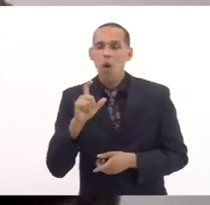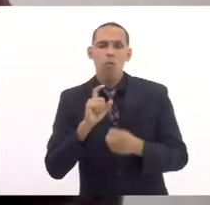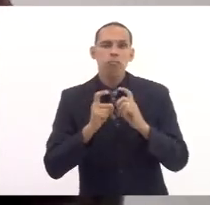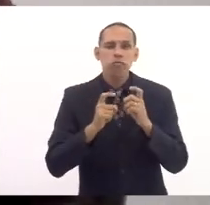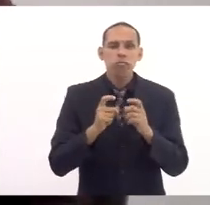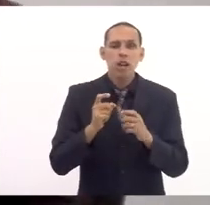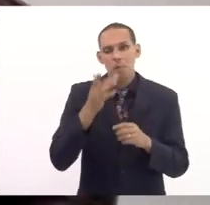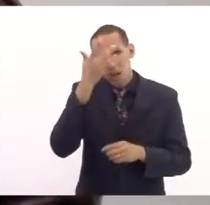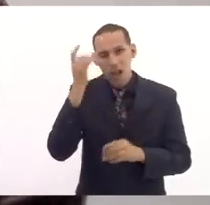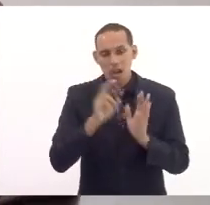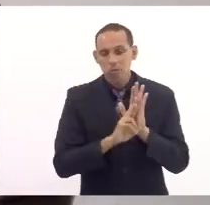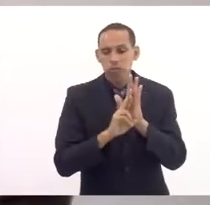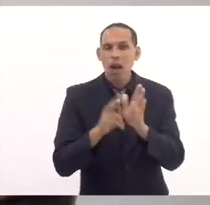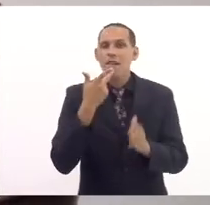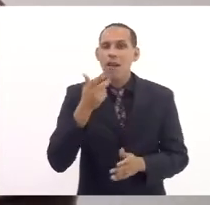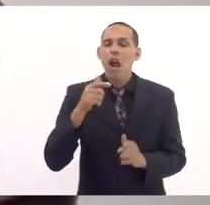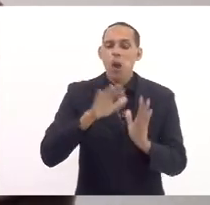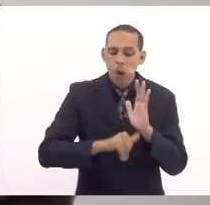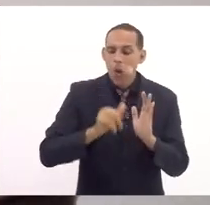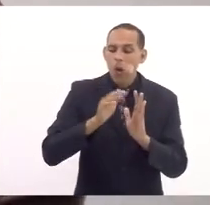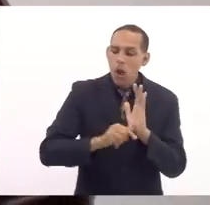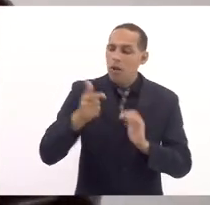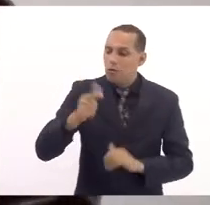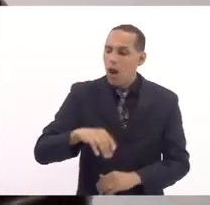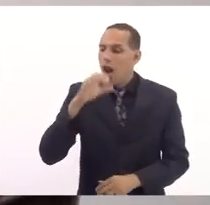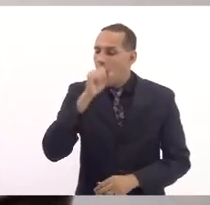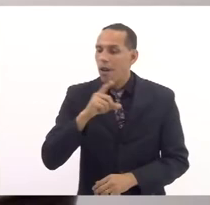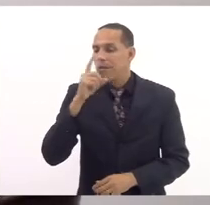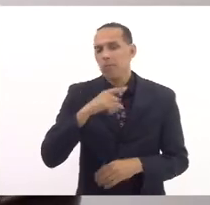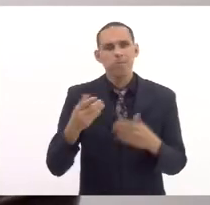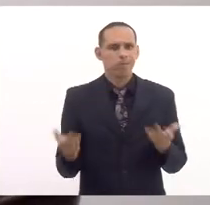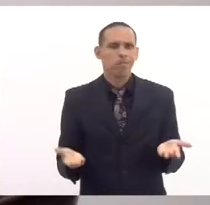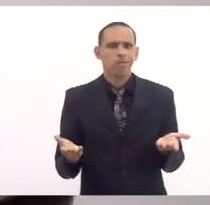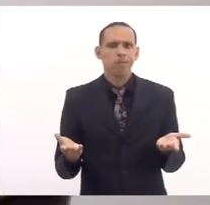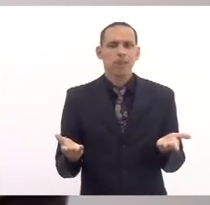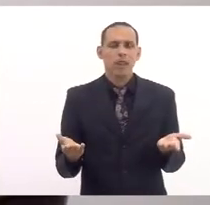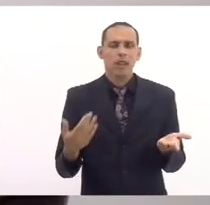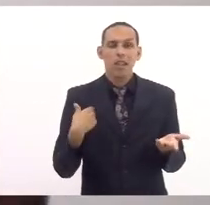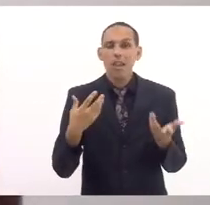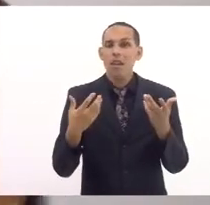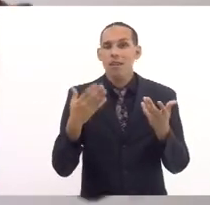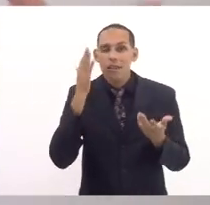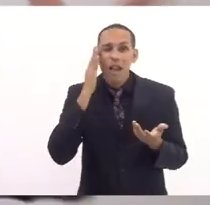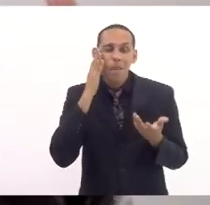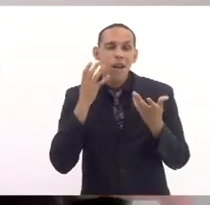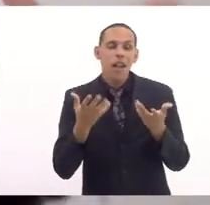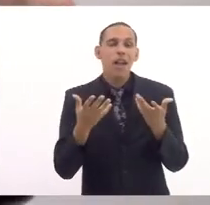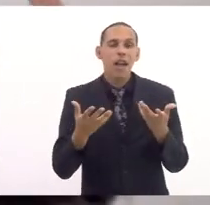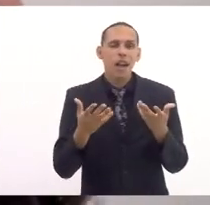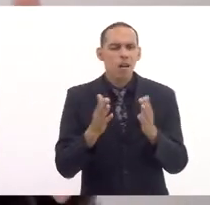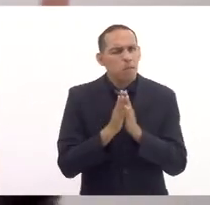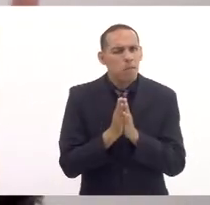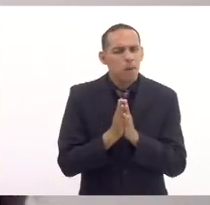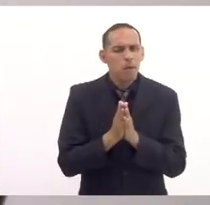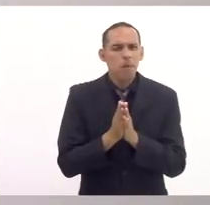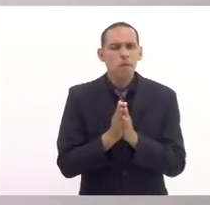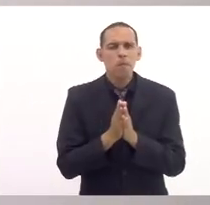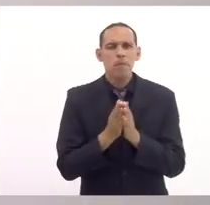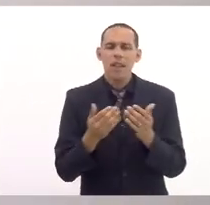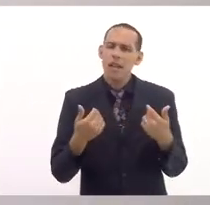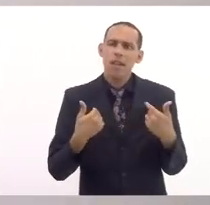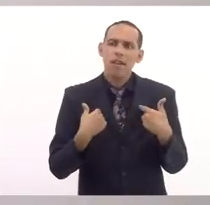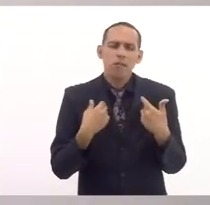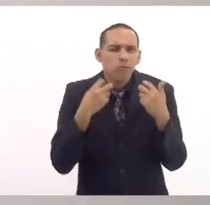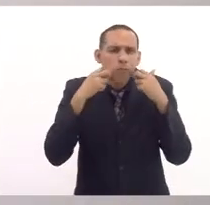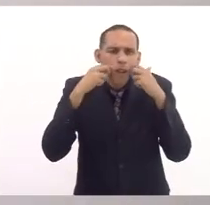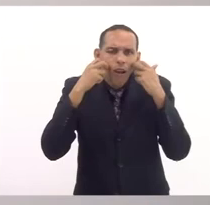que supervia para dizer que roubaram mais tantos cabos no outro final de semana. Então, gostaria de saber, Gustavo, efetivamente, qual é o programa, porque eu fico até um